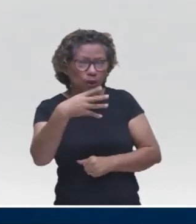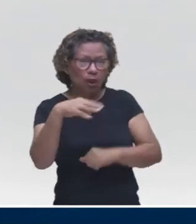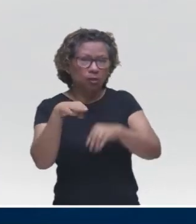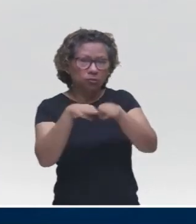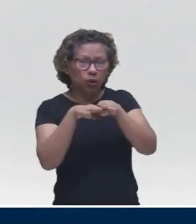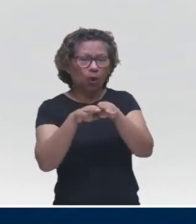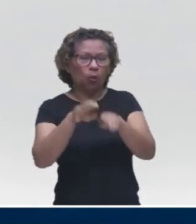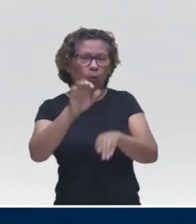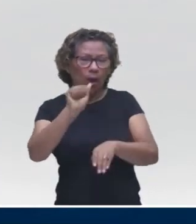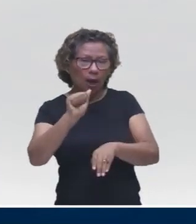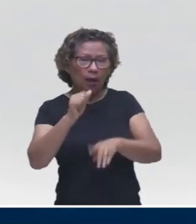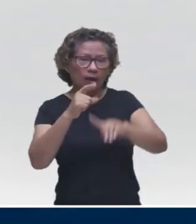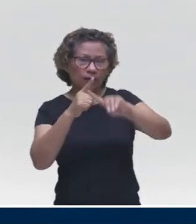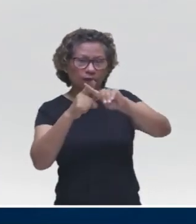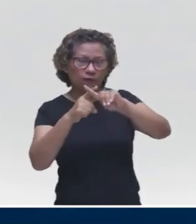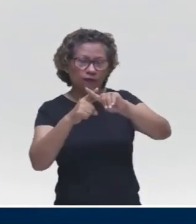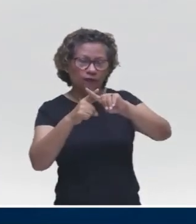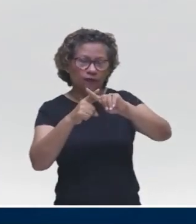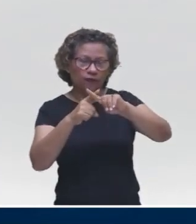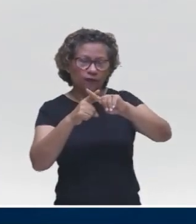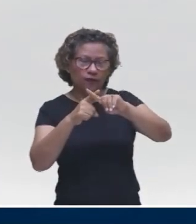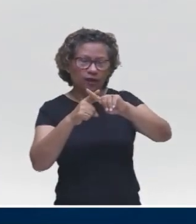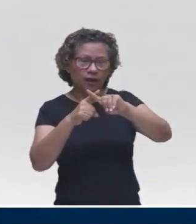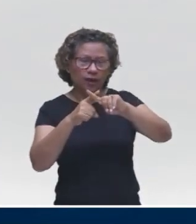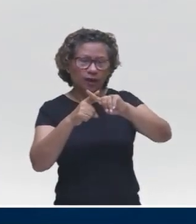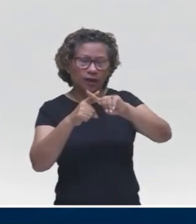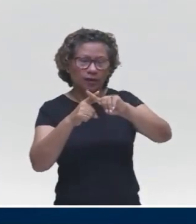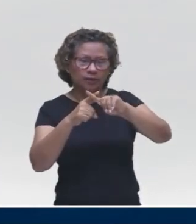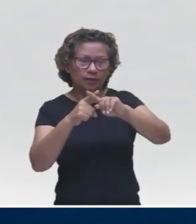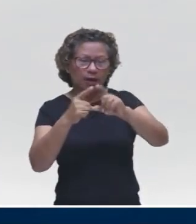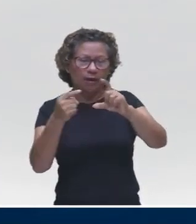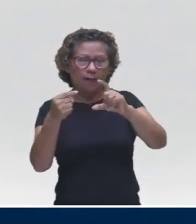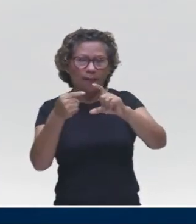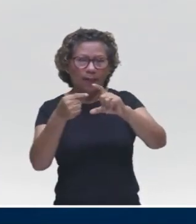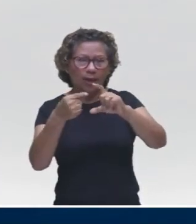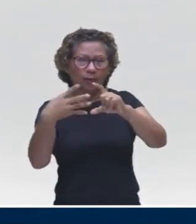temos. Não é isso?